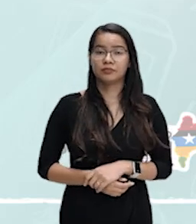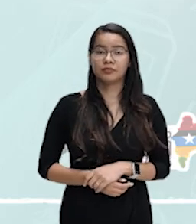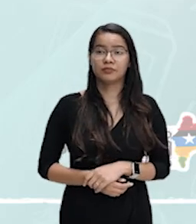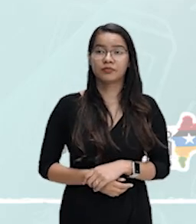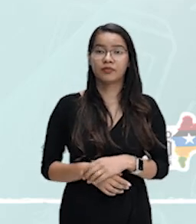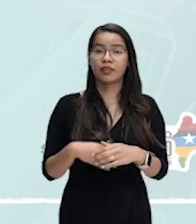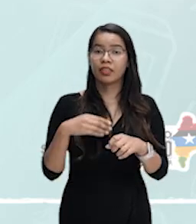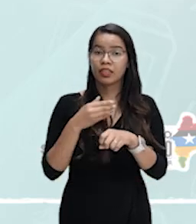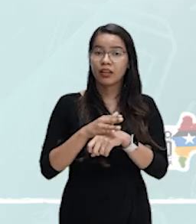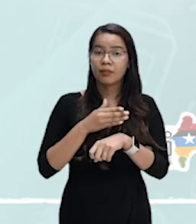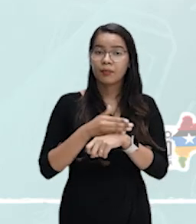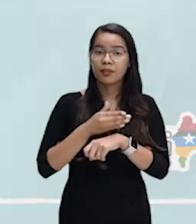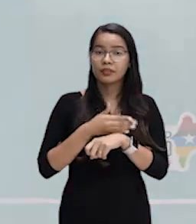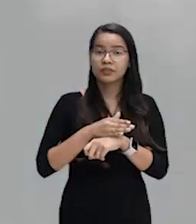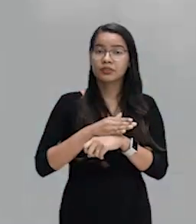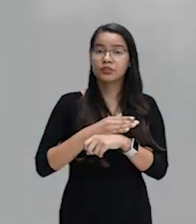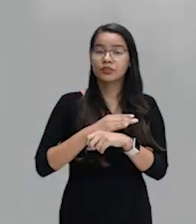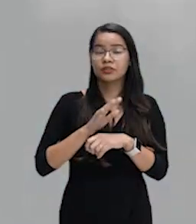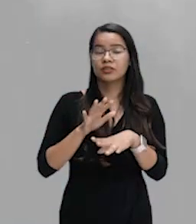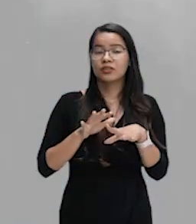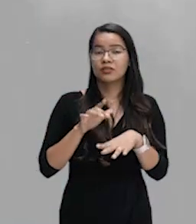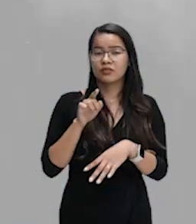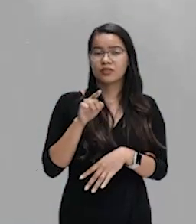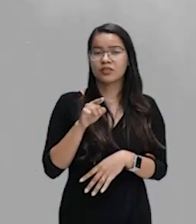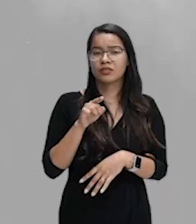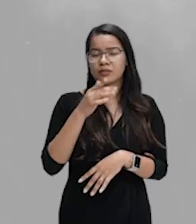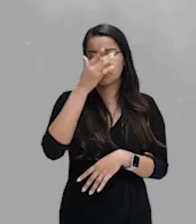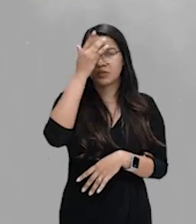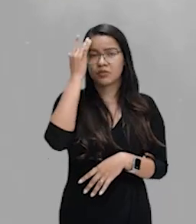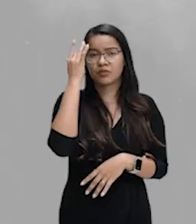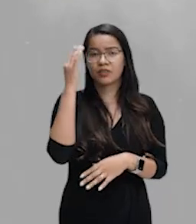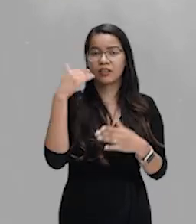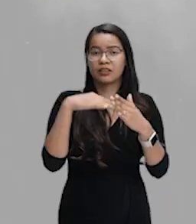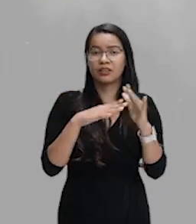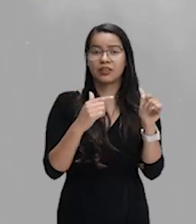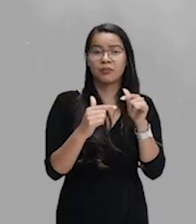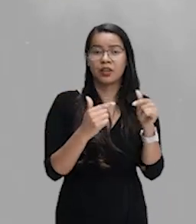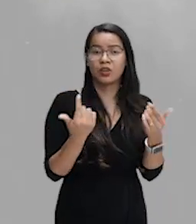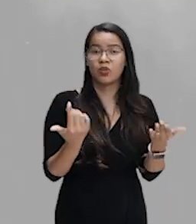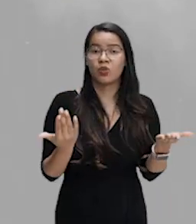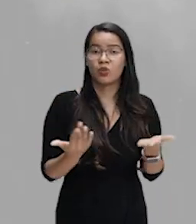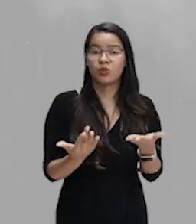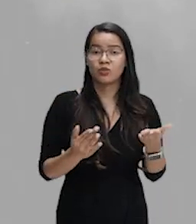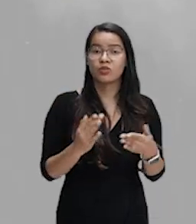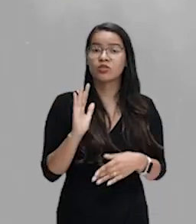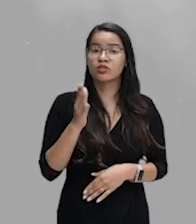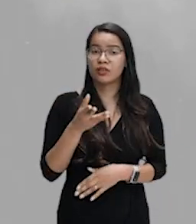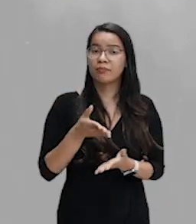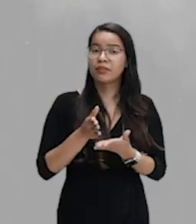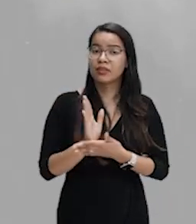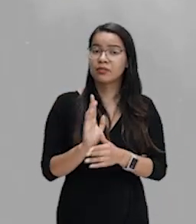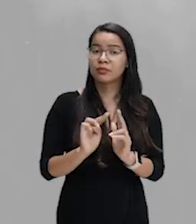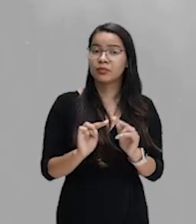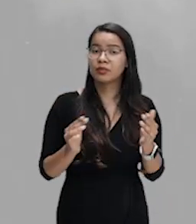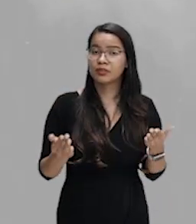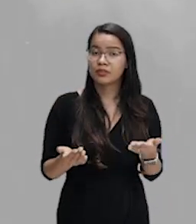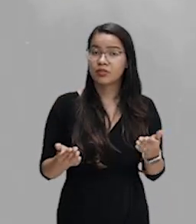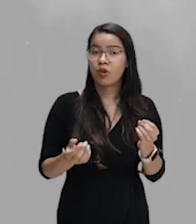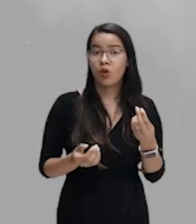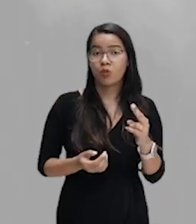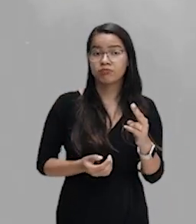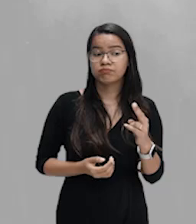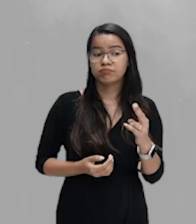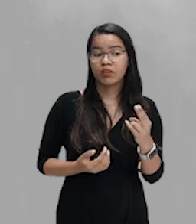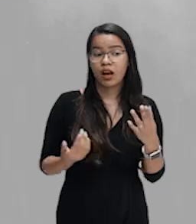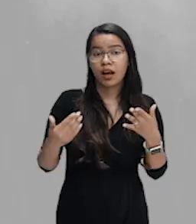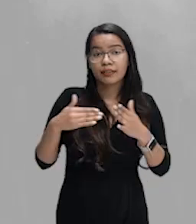Na prática, alguns de vocês, inclusive as pessoas que estão trabalhando no estúdio agora, já passaram por isso ou passam, né? Você está numa